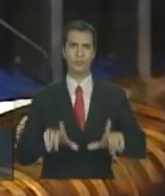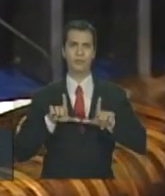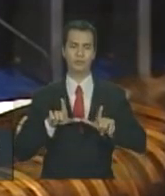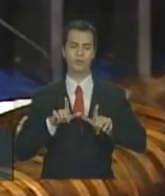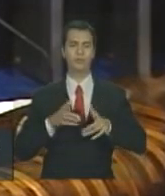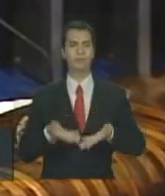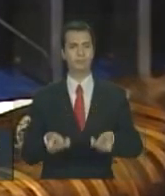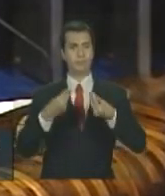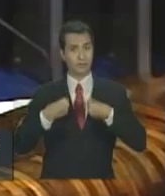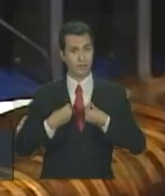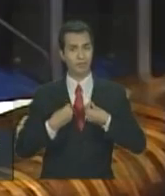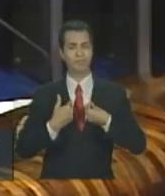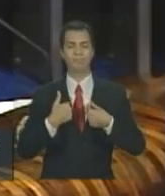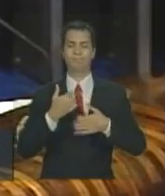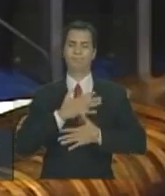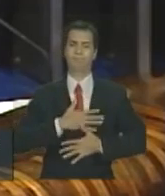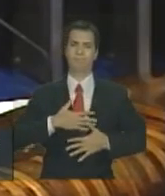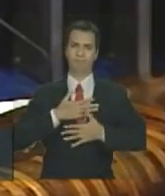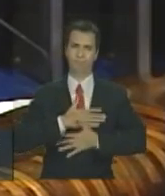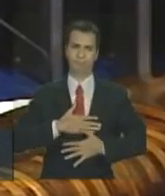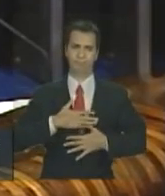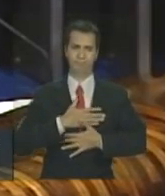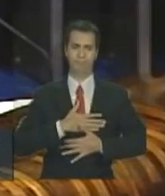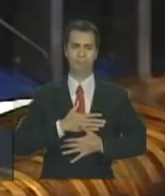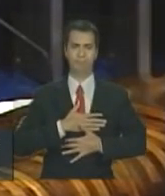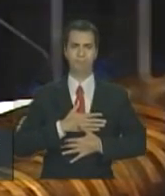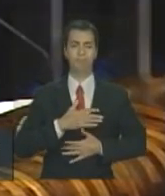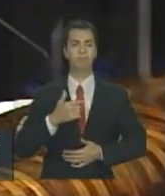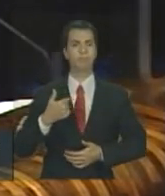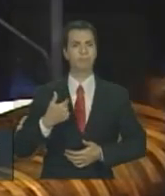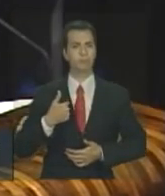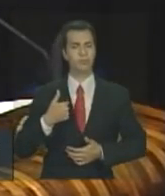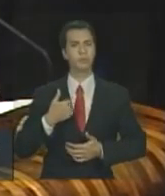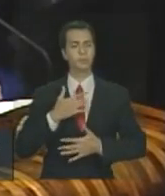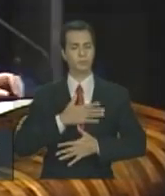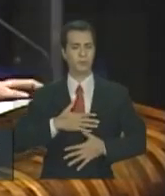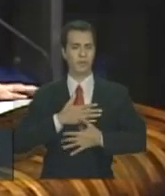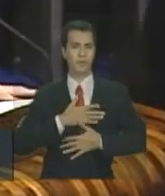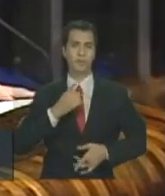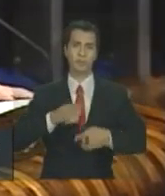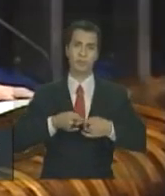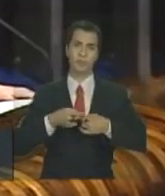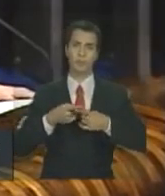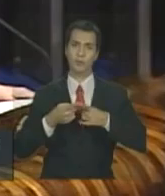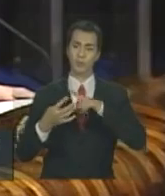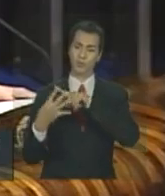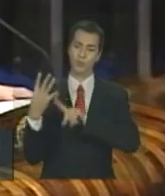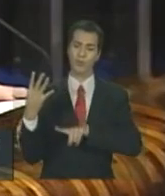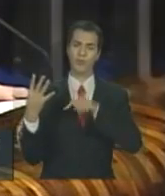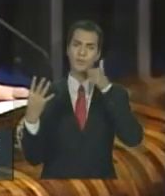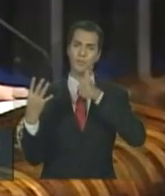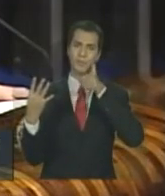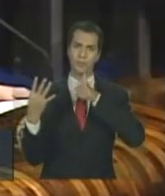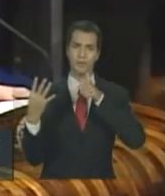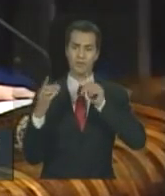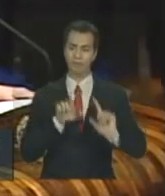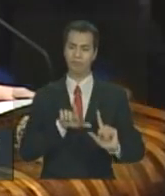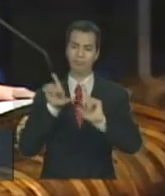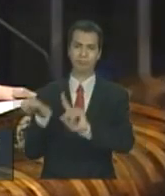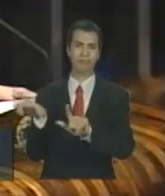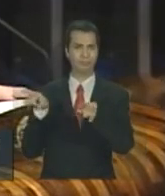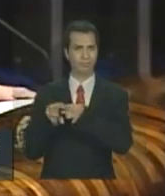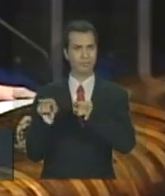me sinto honrada, primeiro, por estar ao lado dessas mulheres valorosas que hoje receberam o